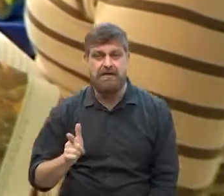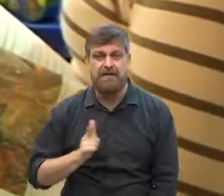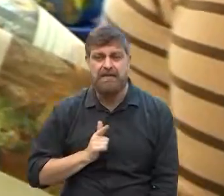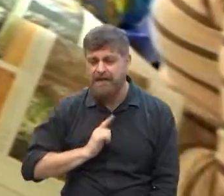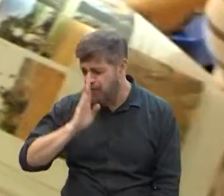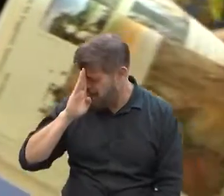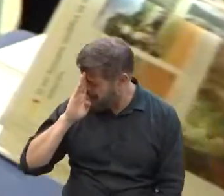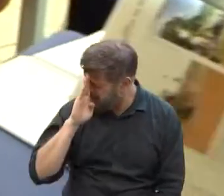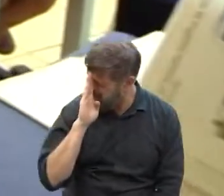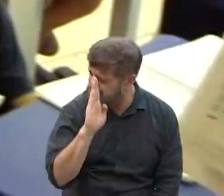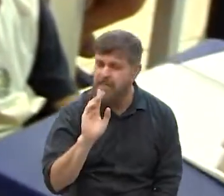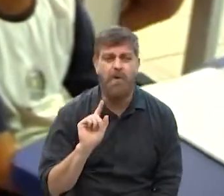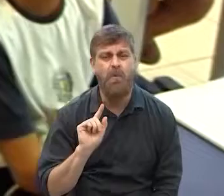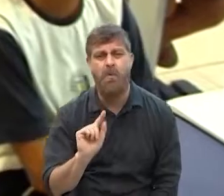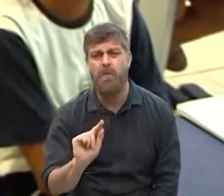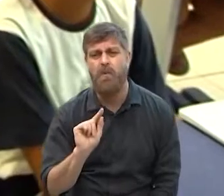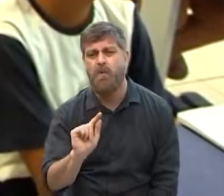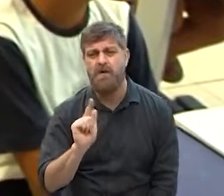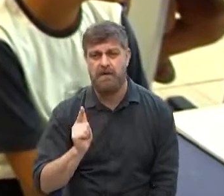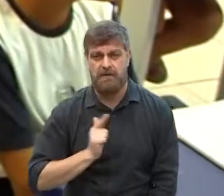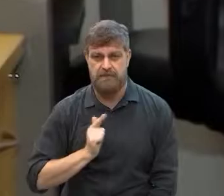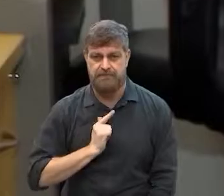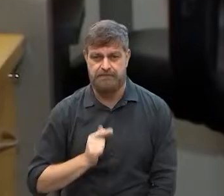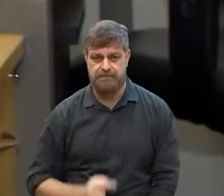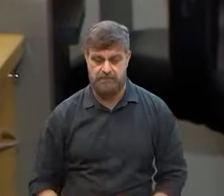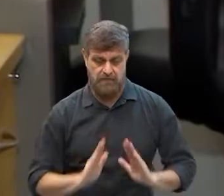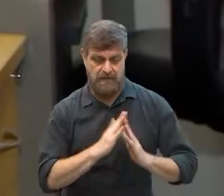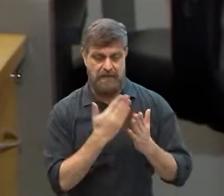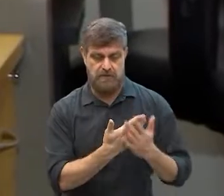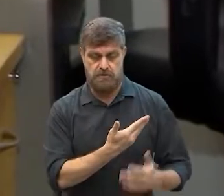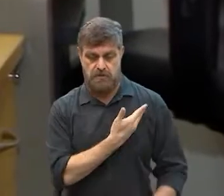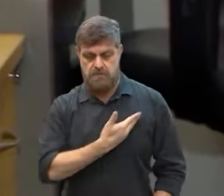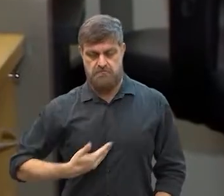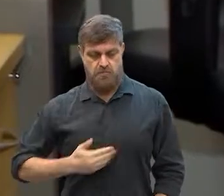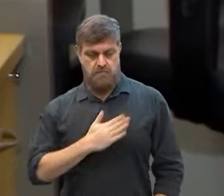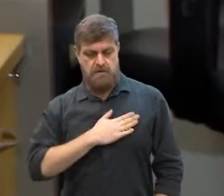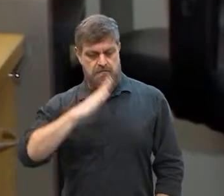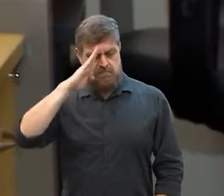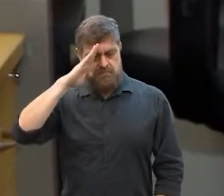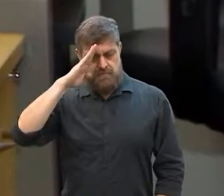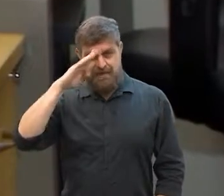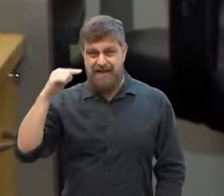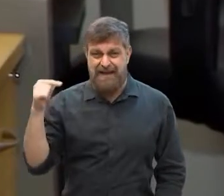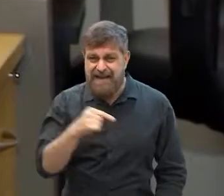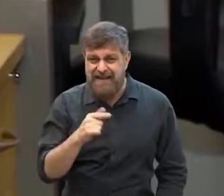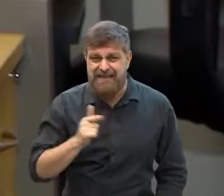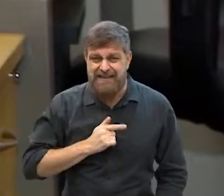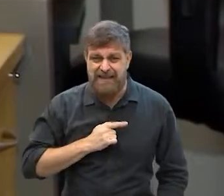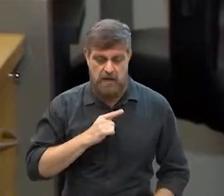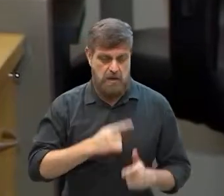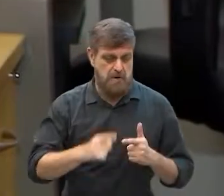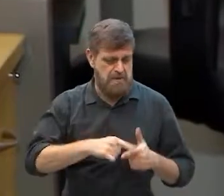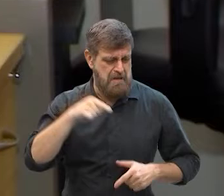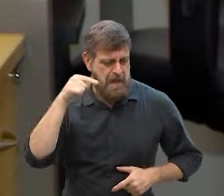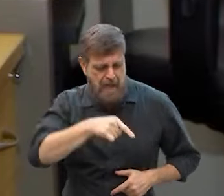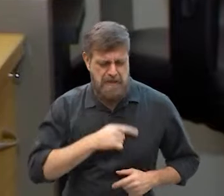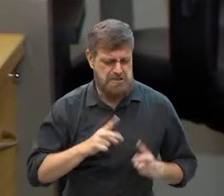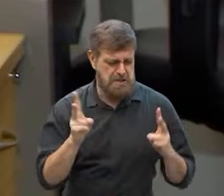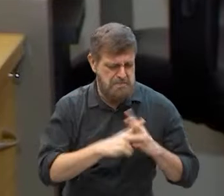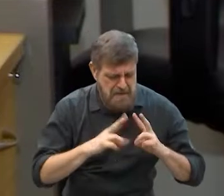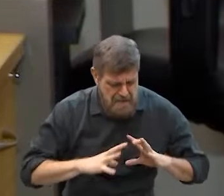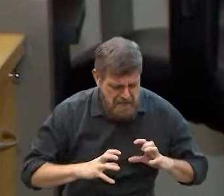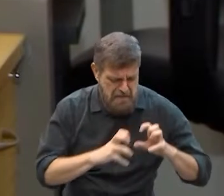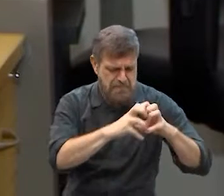problema principal não é esse, que é levantado pela escola militarizada, que haveria um problema grande de indisciplina e que